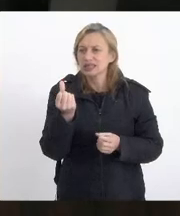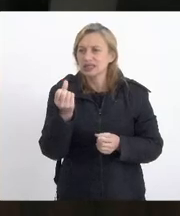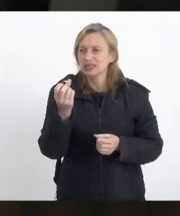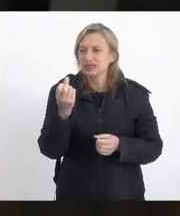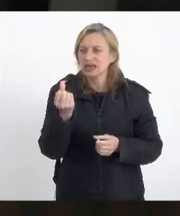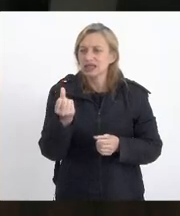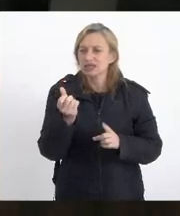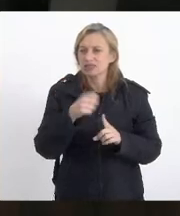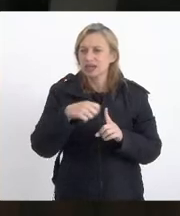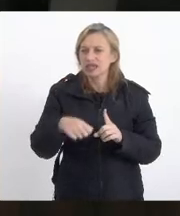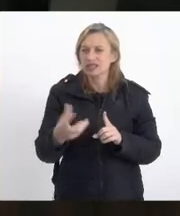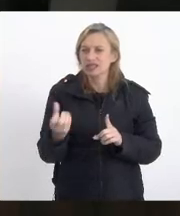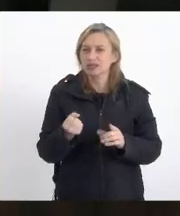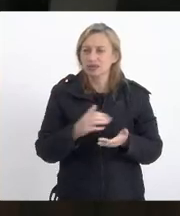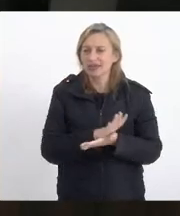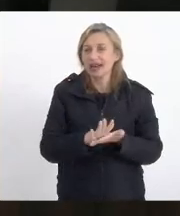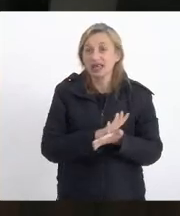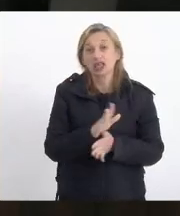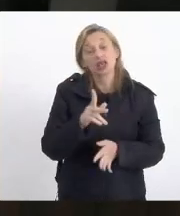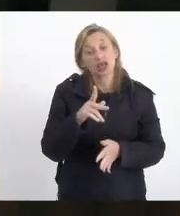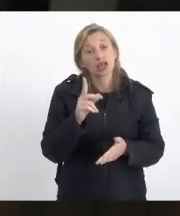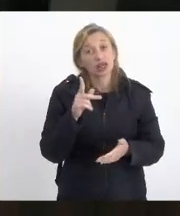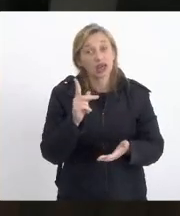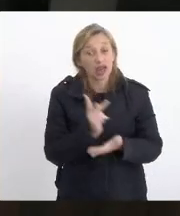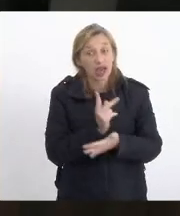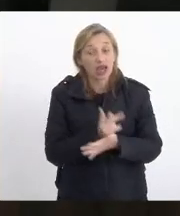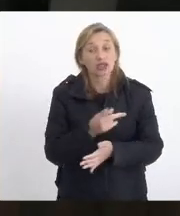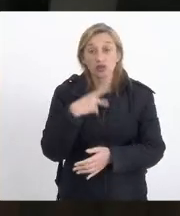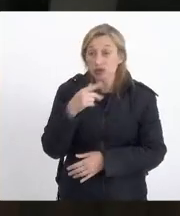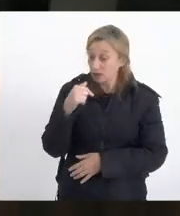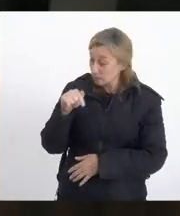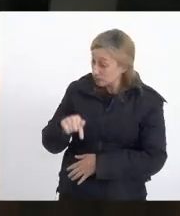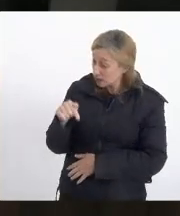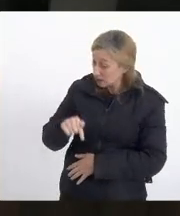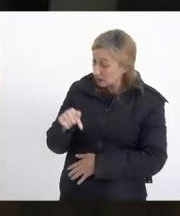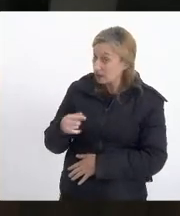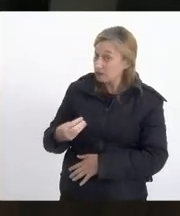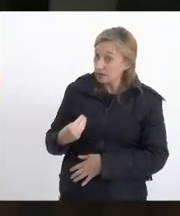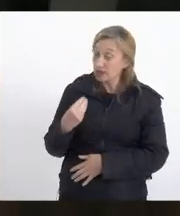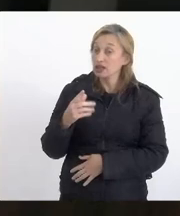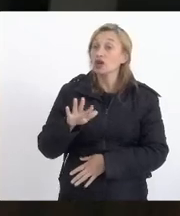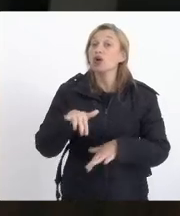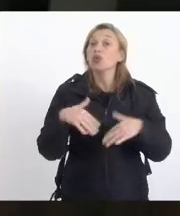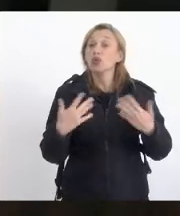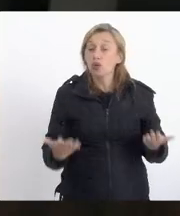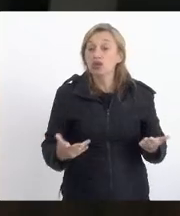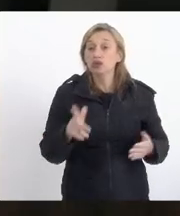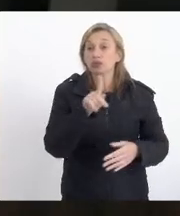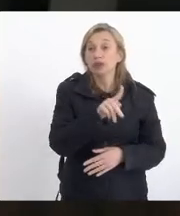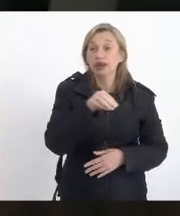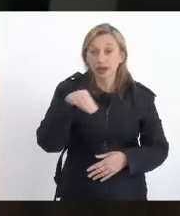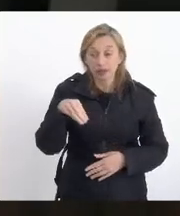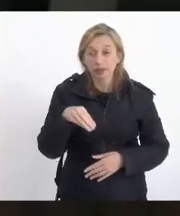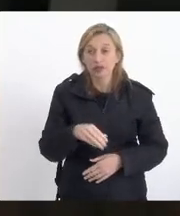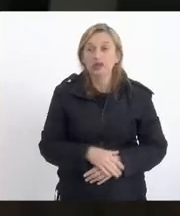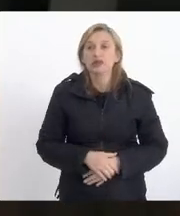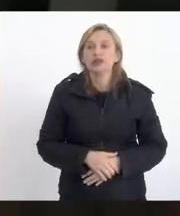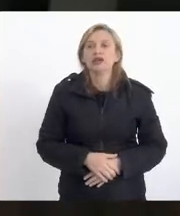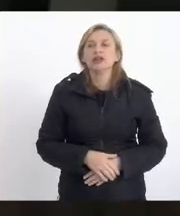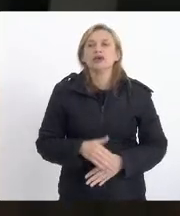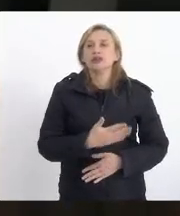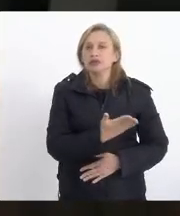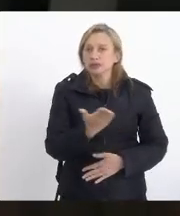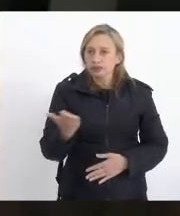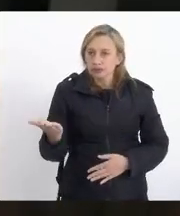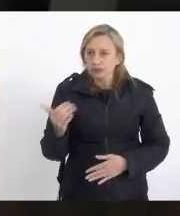isso é descaso. E eu falo isso porque eu estava aqui quando os PMs, quando os senhores